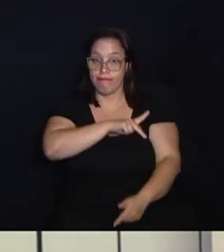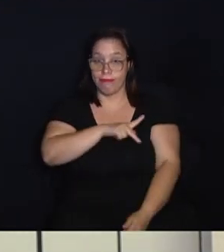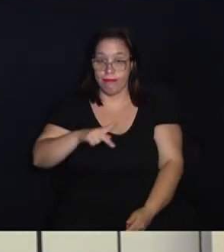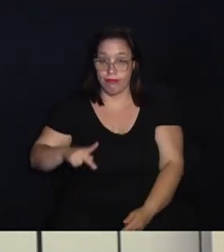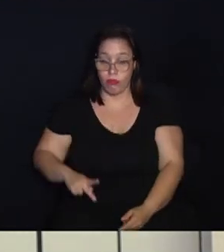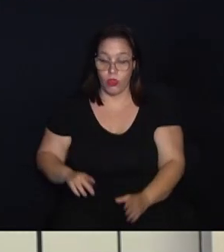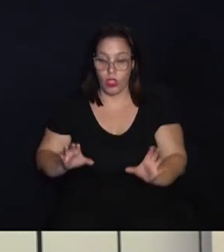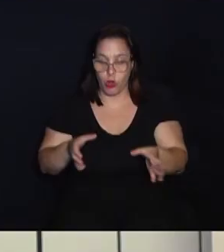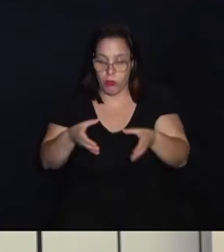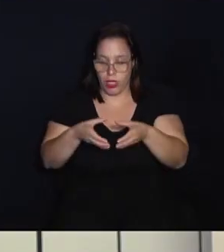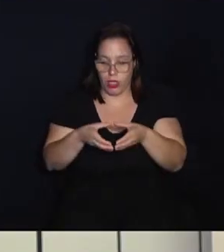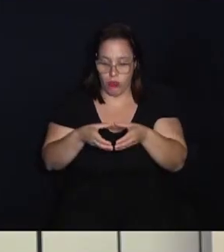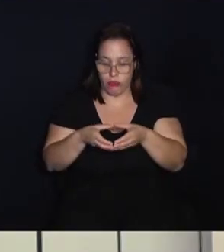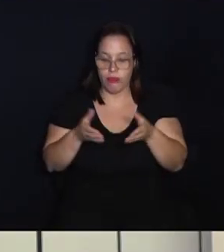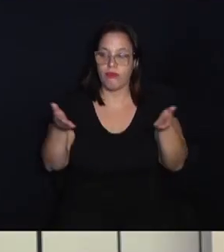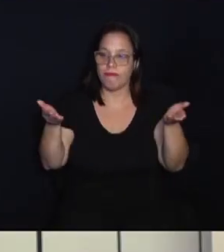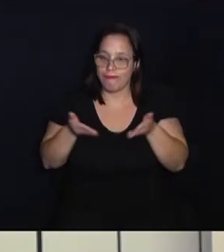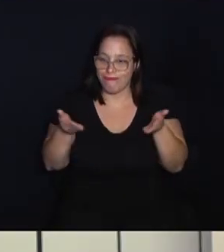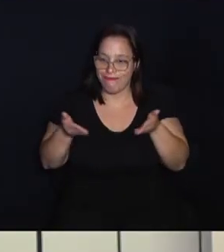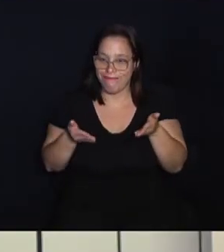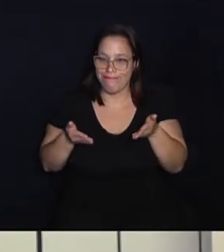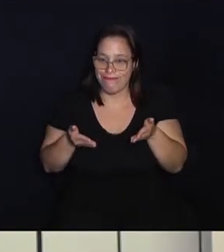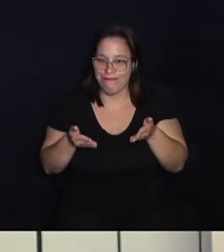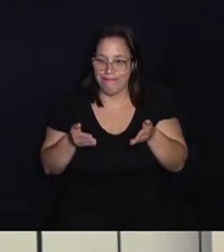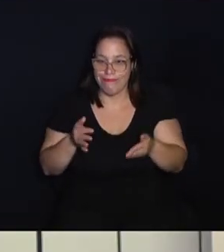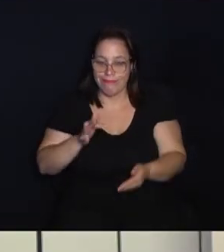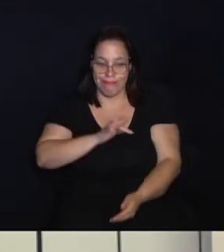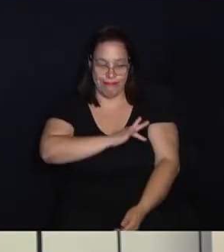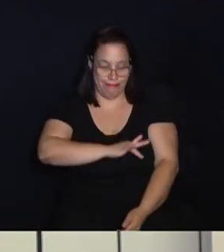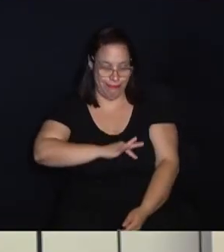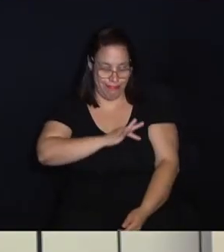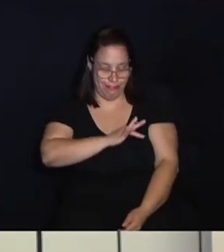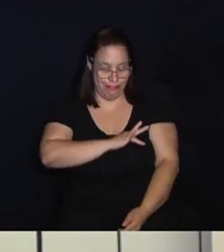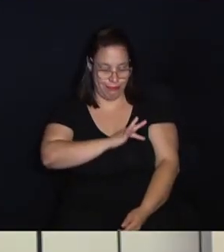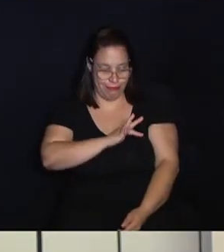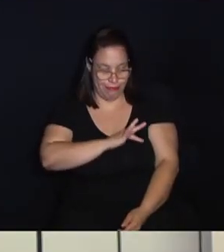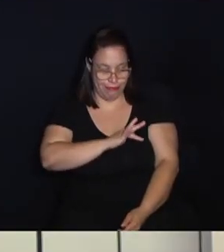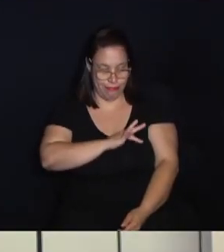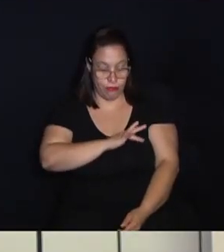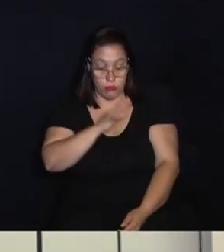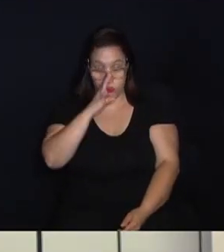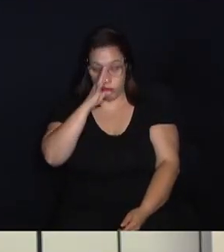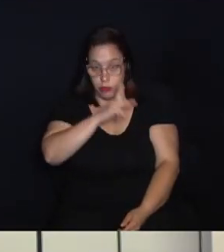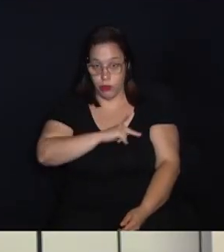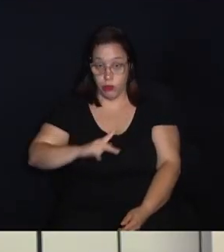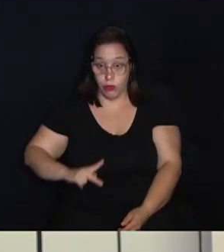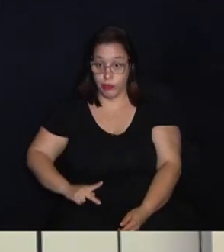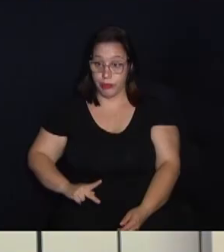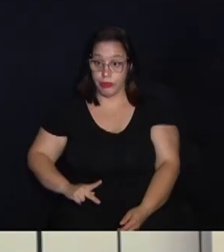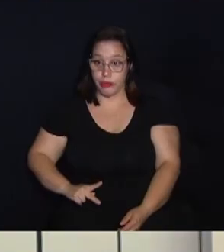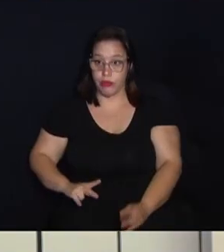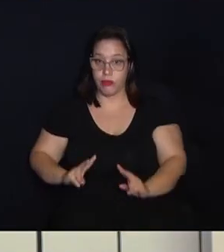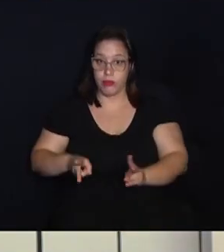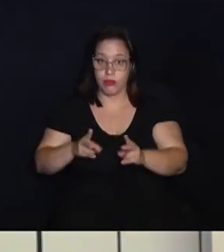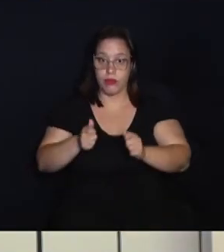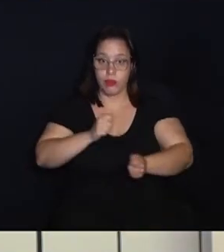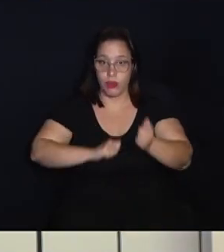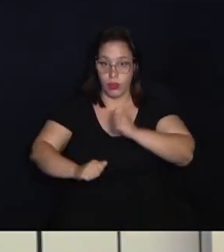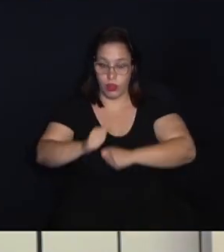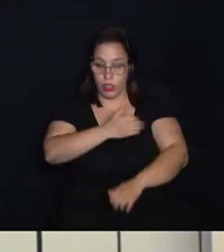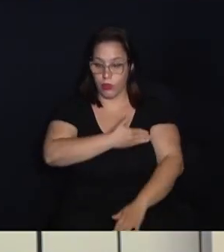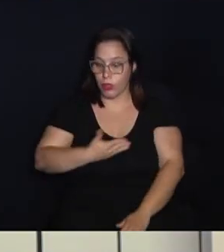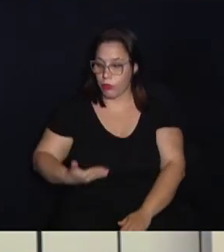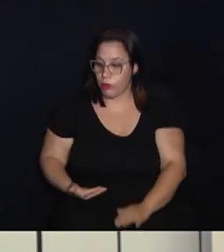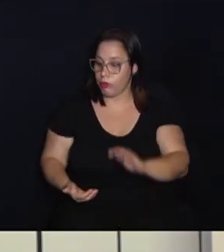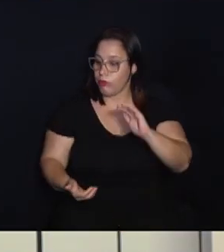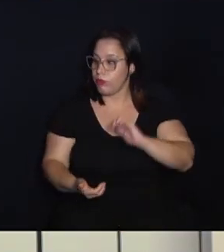das comissões. Hoje é a vez do Fernando Mendes, que foi o presidente da Comissão Permanente de Administração